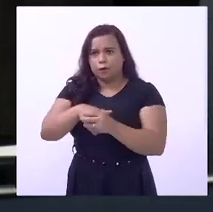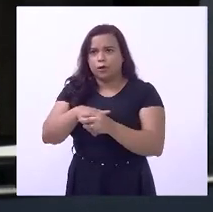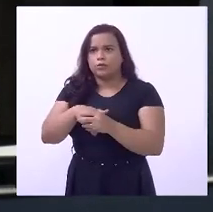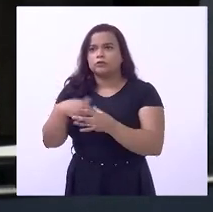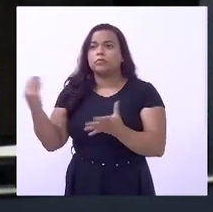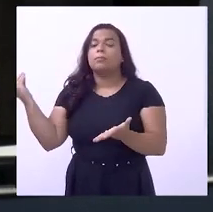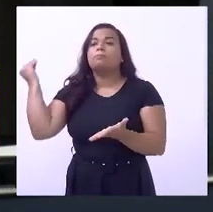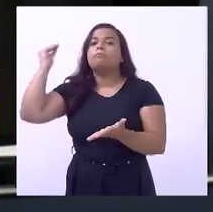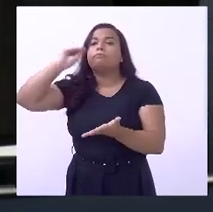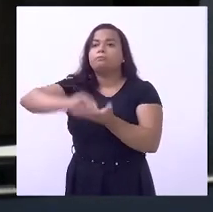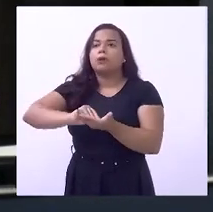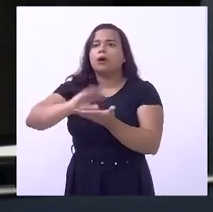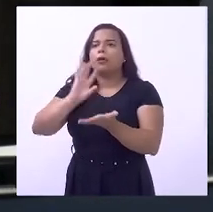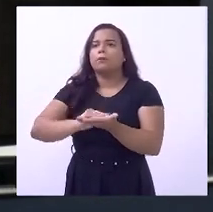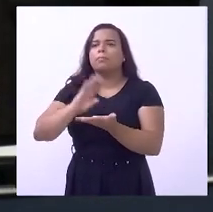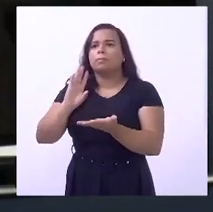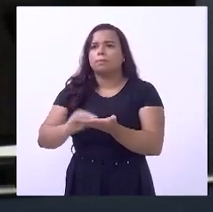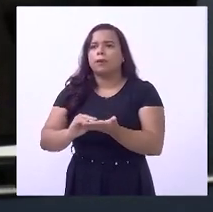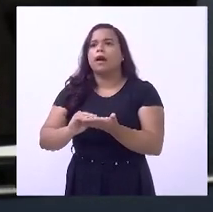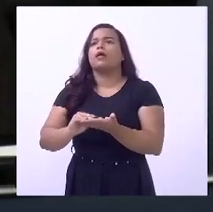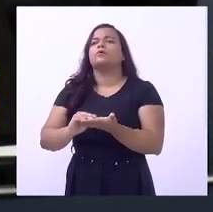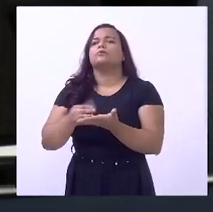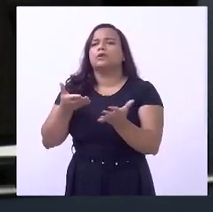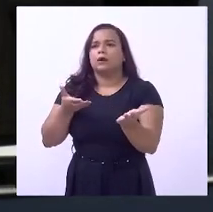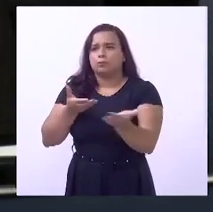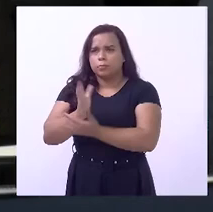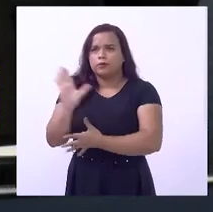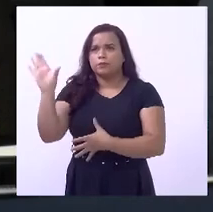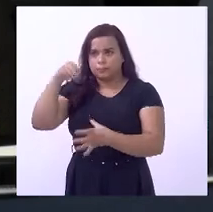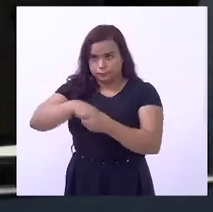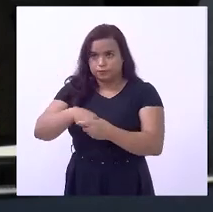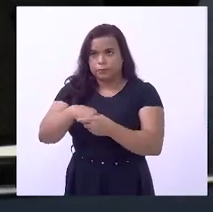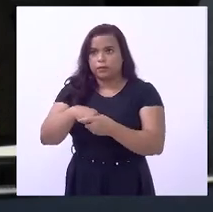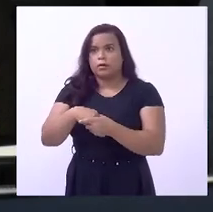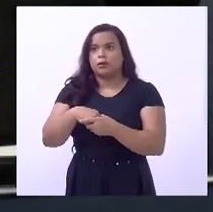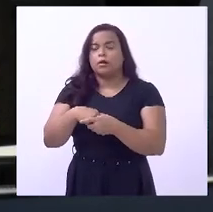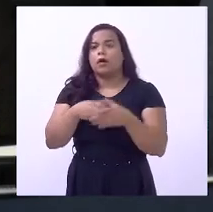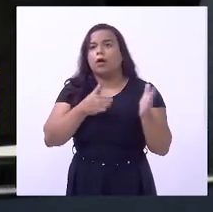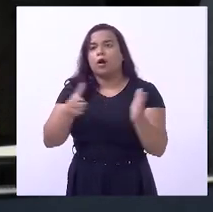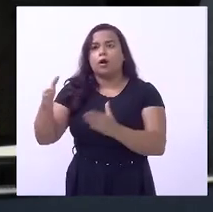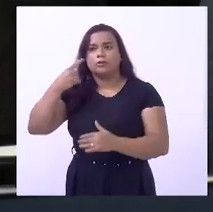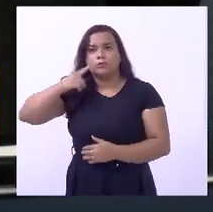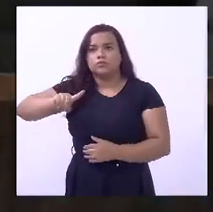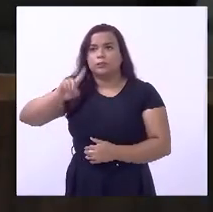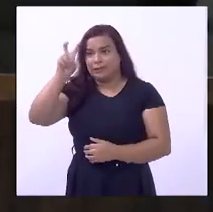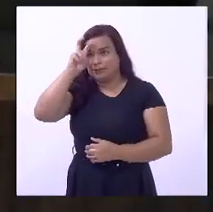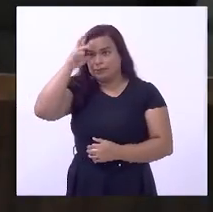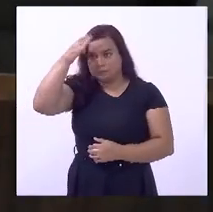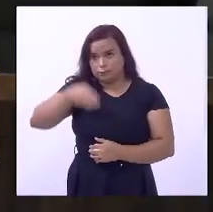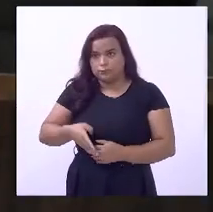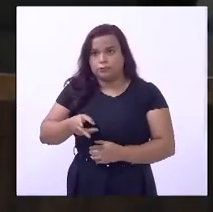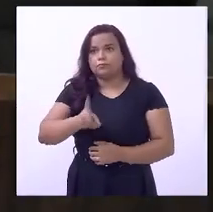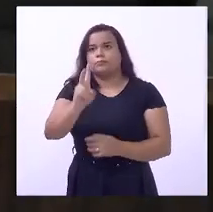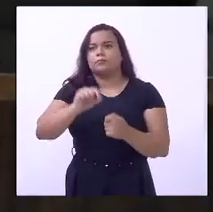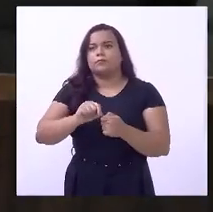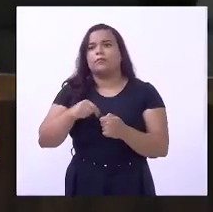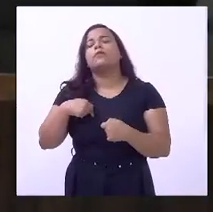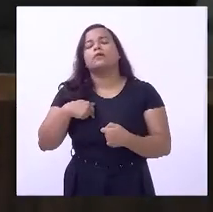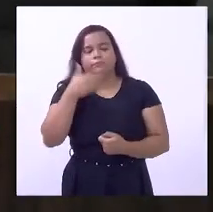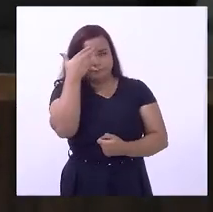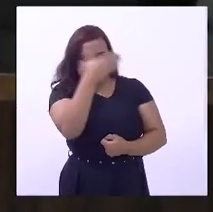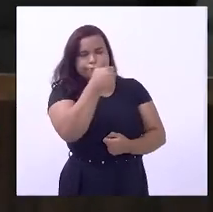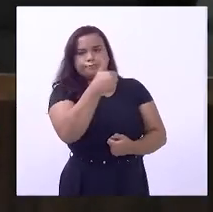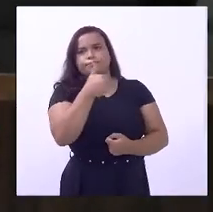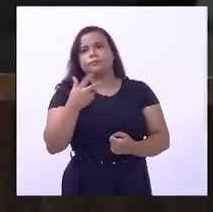para inserção na ordem do dia, que toda quinta-feira nós fazemos isso. Sim, obrigada, deputada. Farei